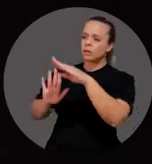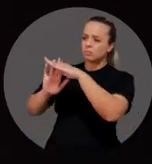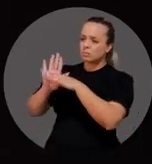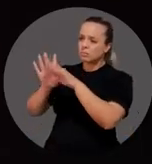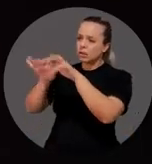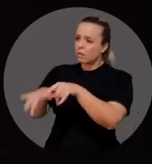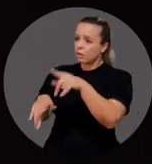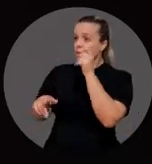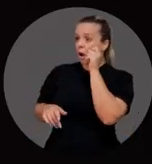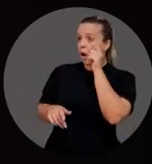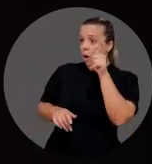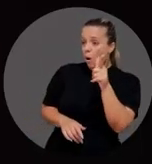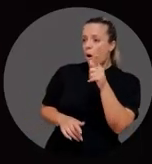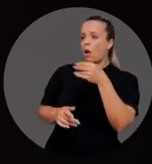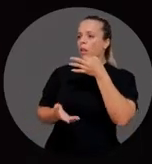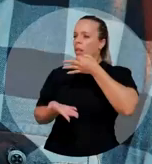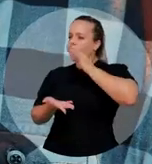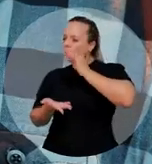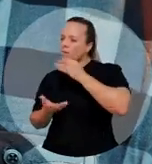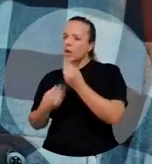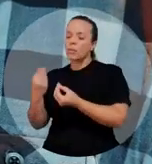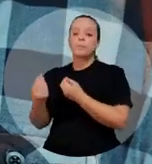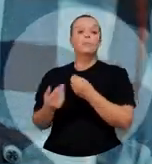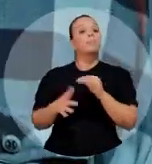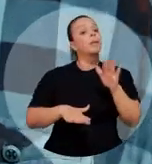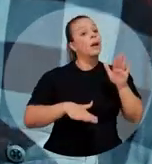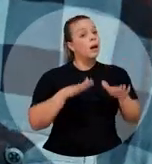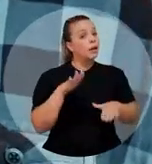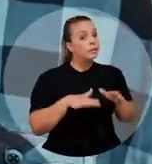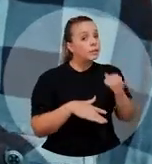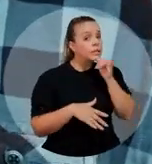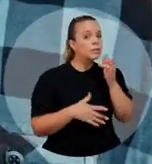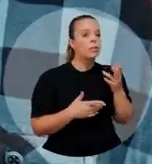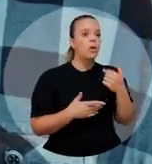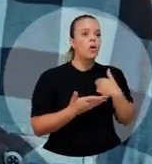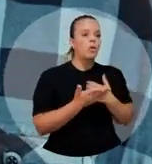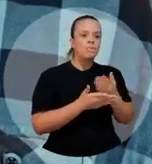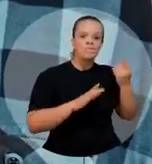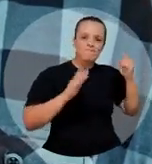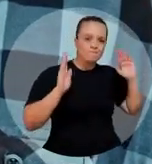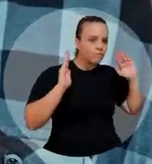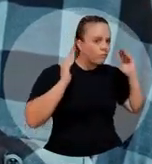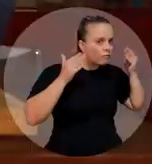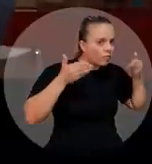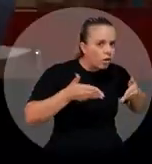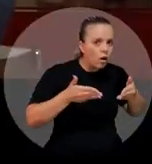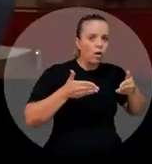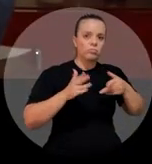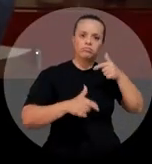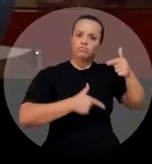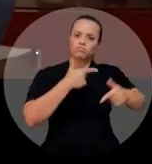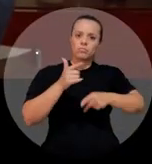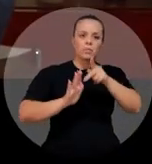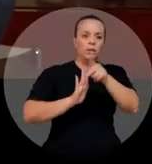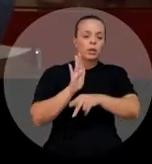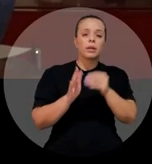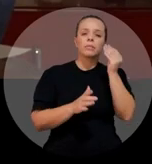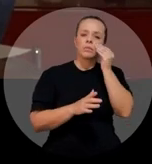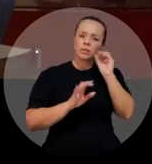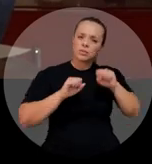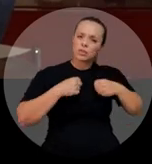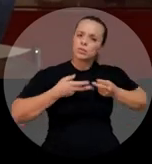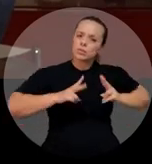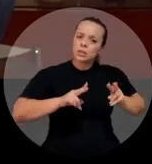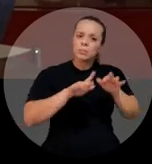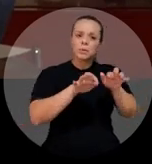você acorda, toma um café? Então, tem épocas assim que eu entro mais de cabeça em alguns projetos. Eu sempre tento estar